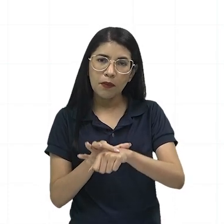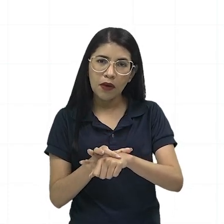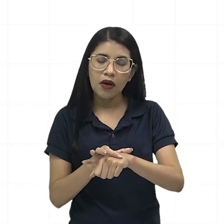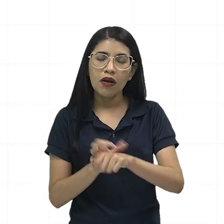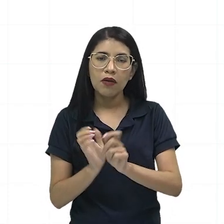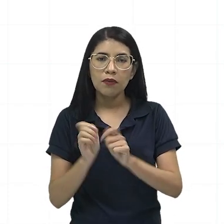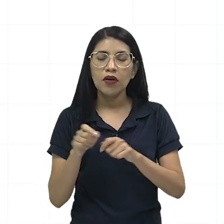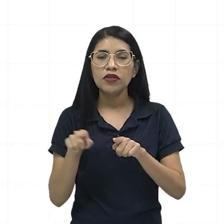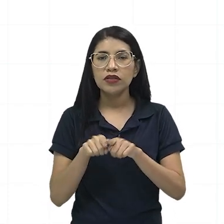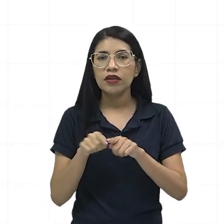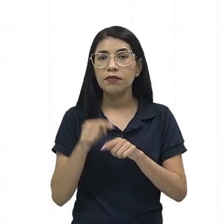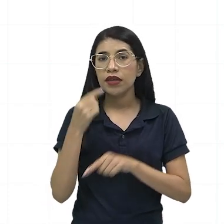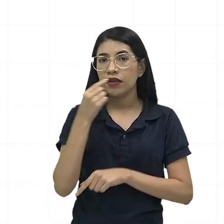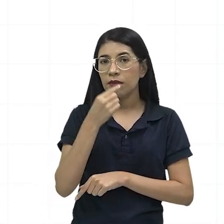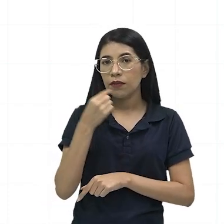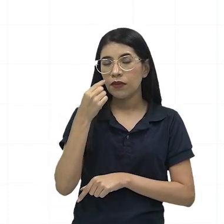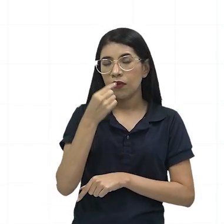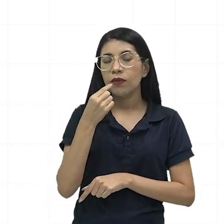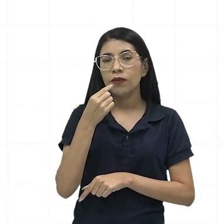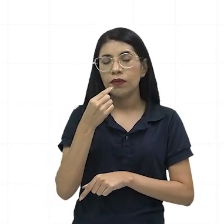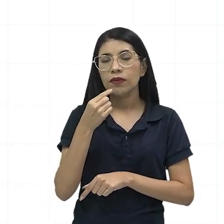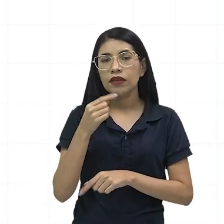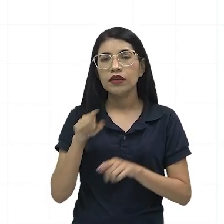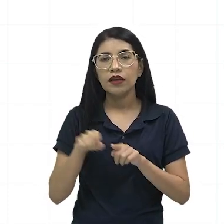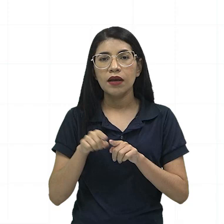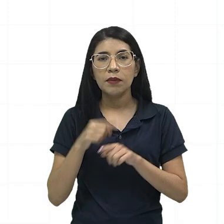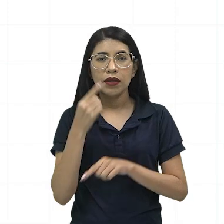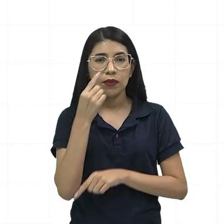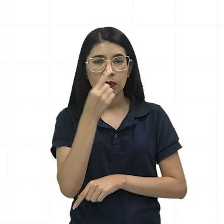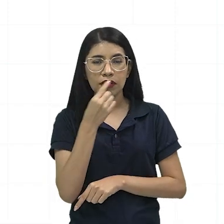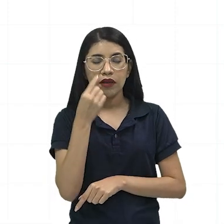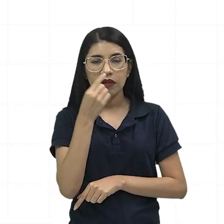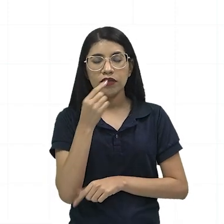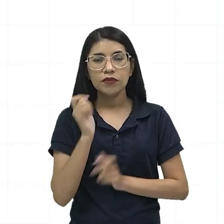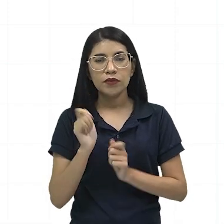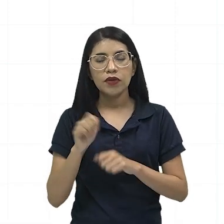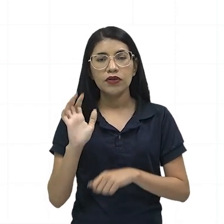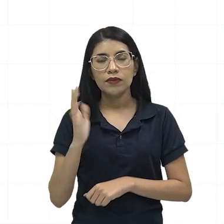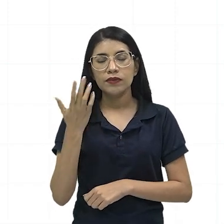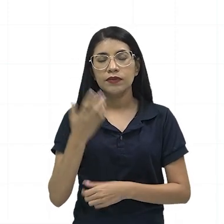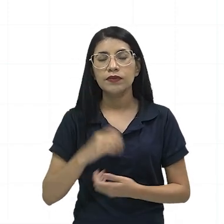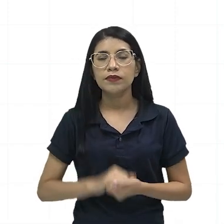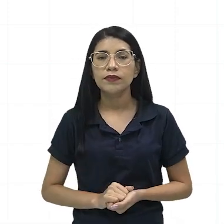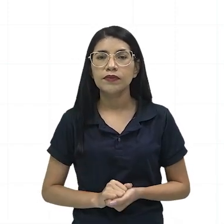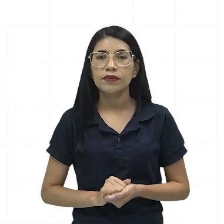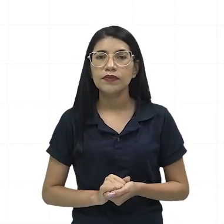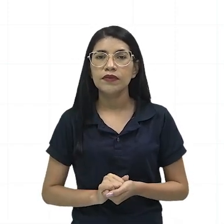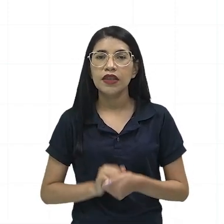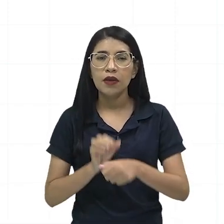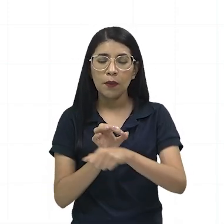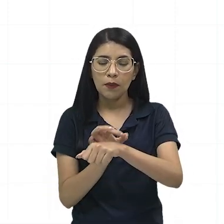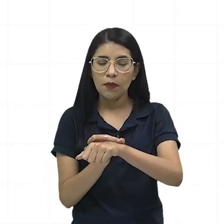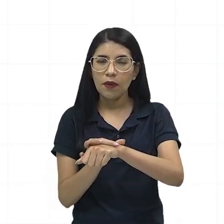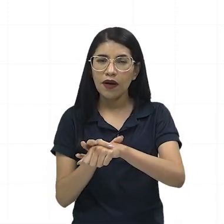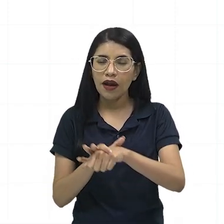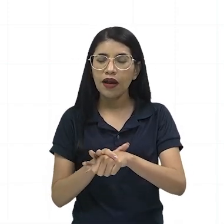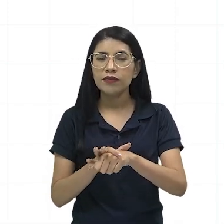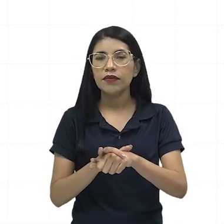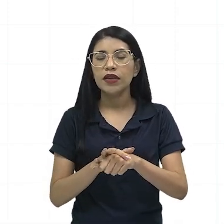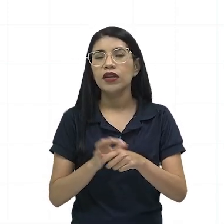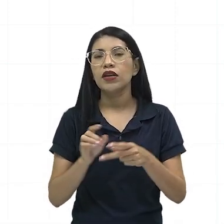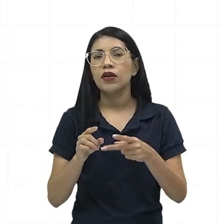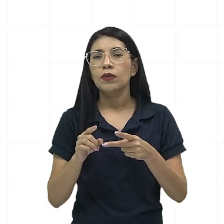nas mucosas como boca e nariz, certo? As feridas causadas pela